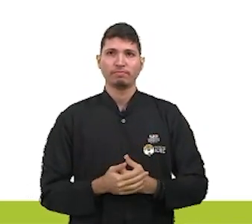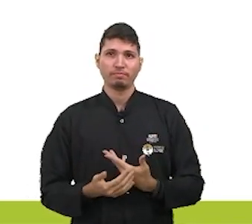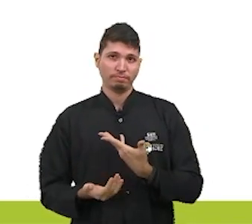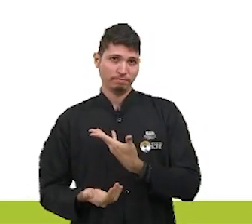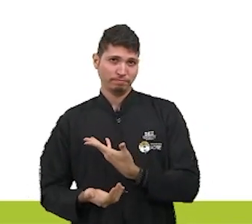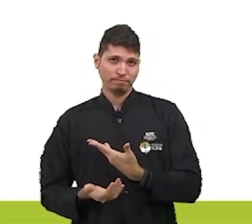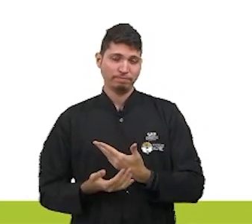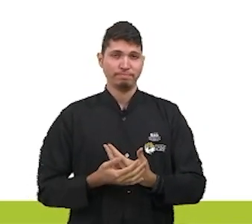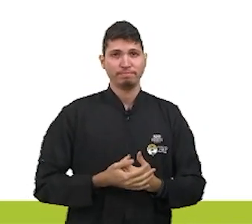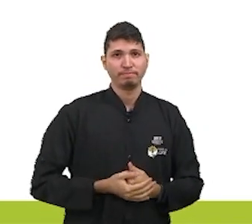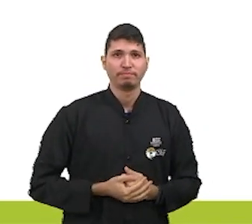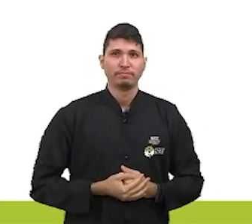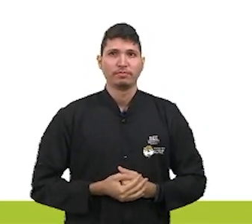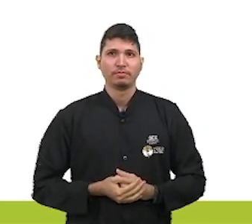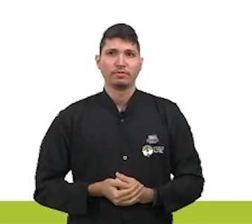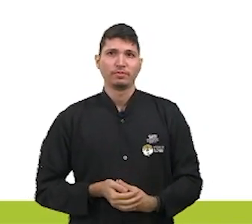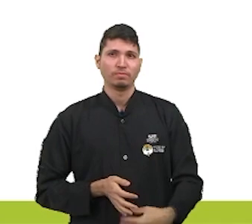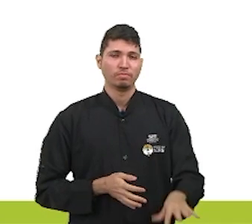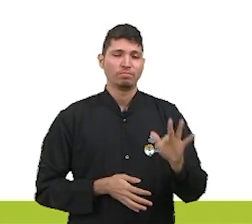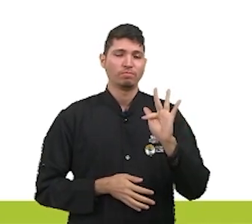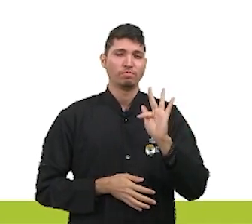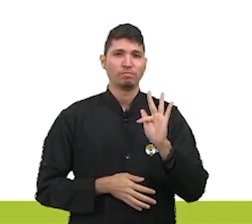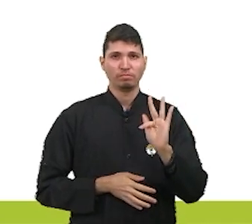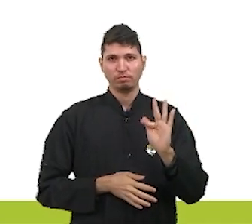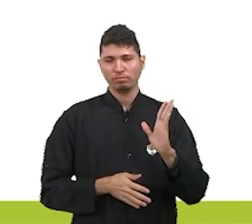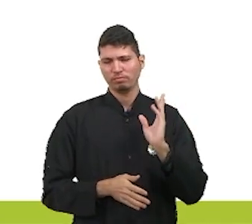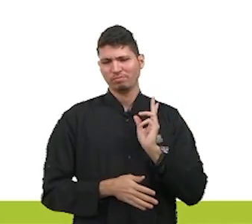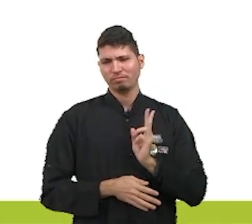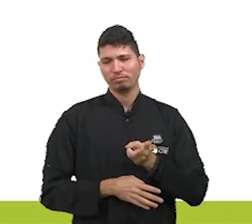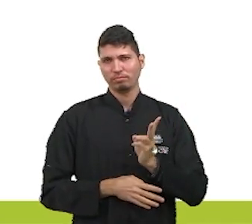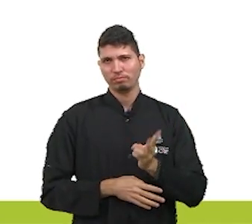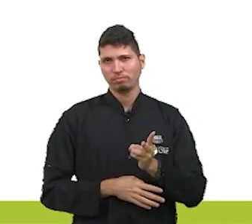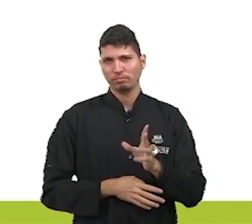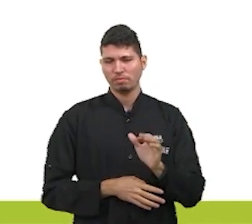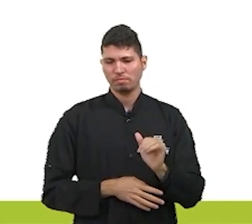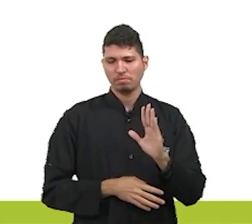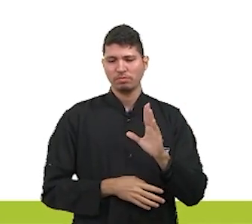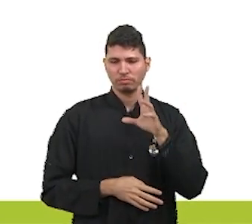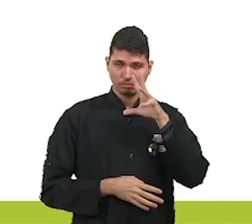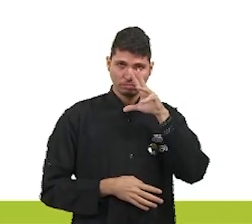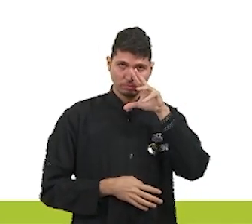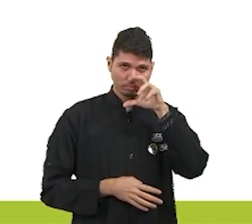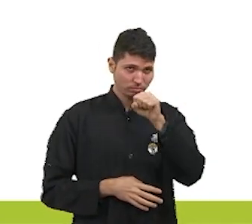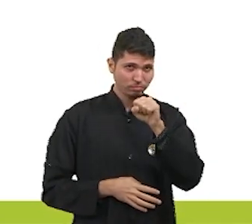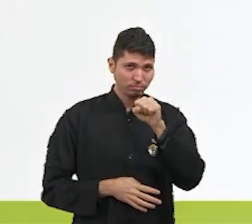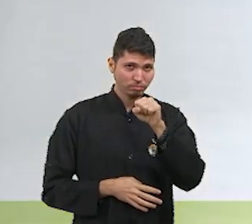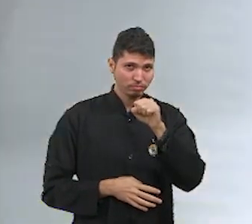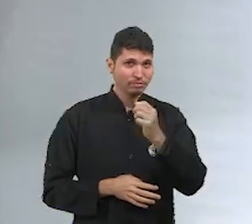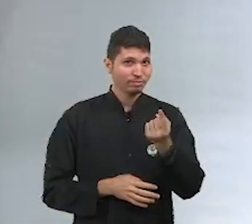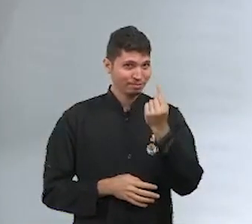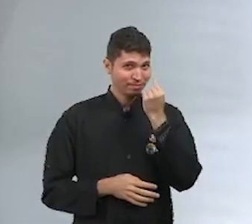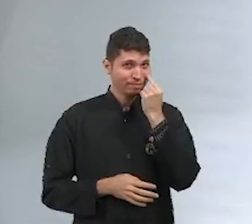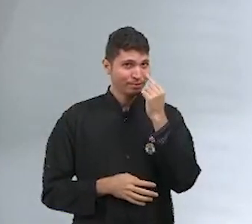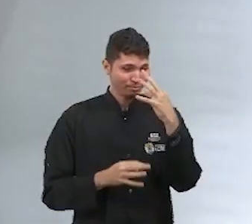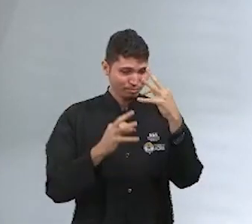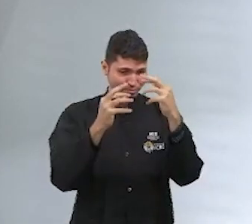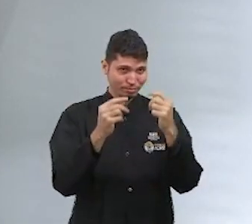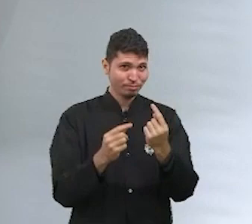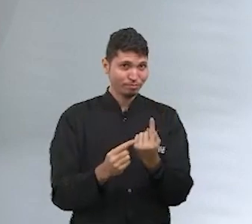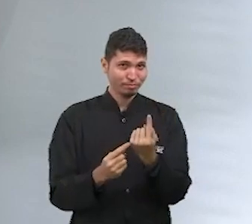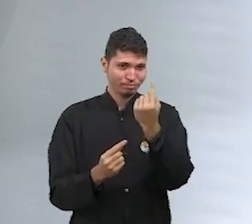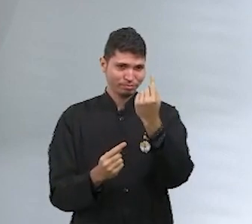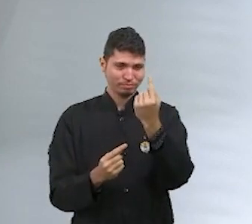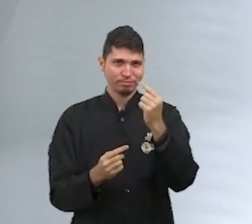baixo, o flúor também sempre irá ganhar. Viram aí, analisar o sentido das setas?